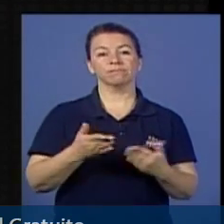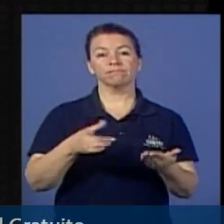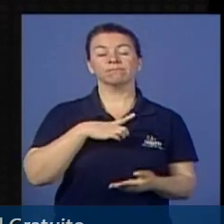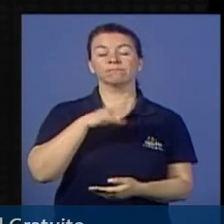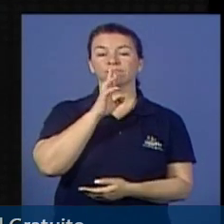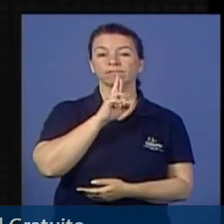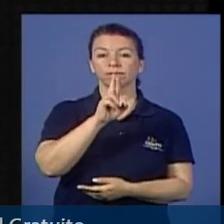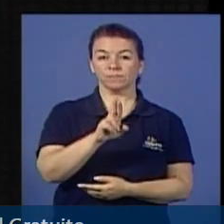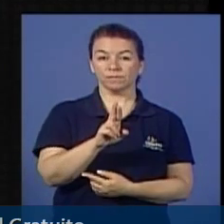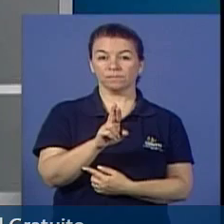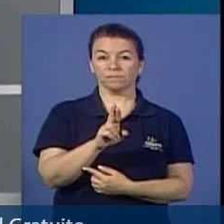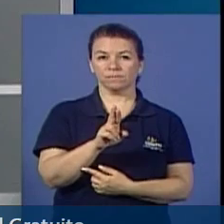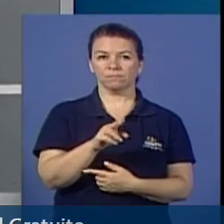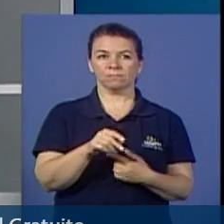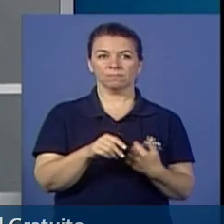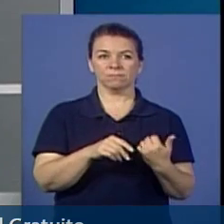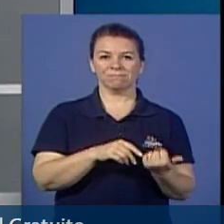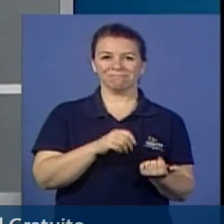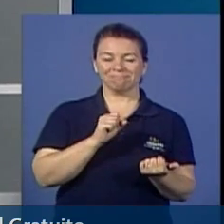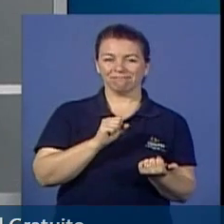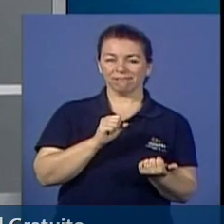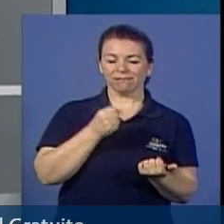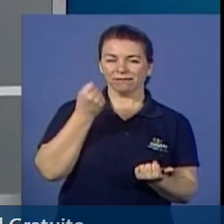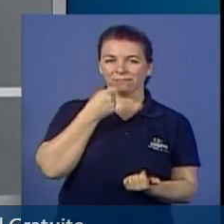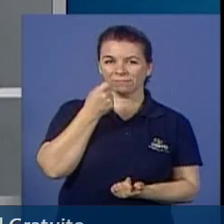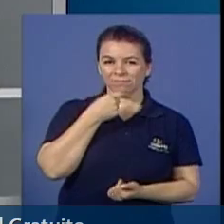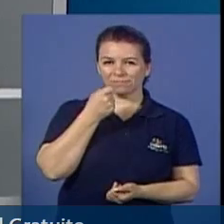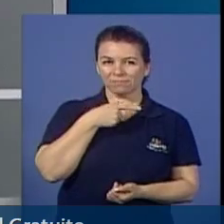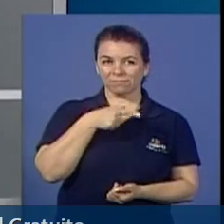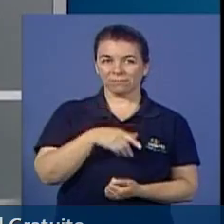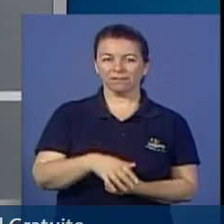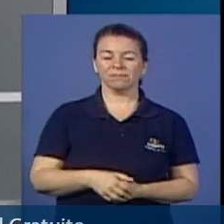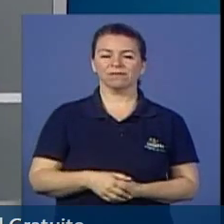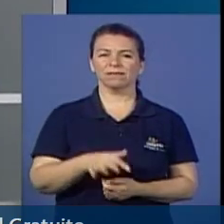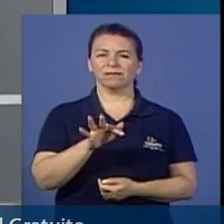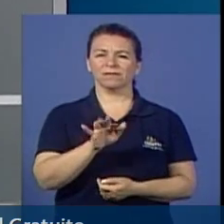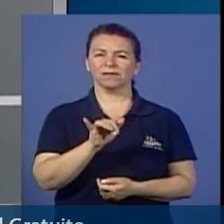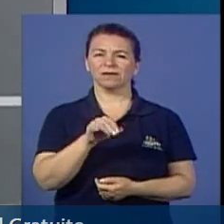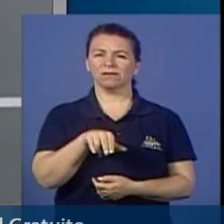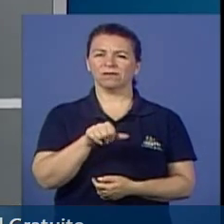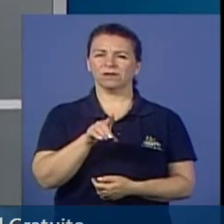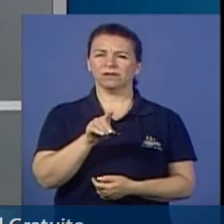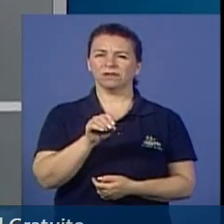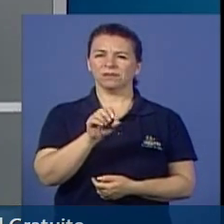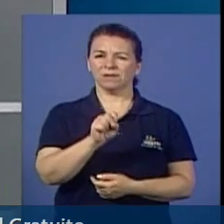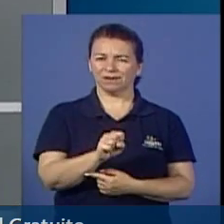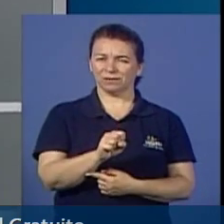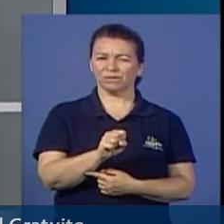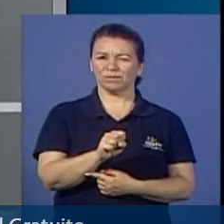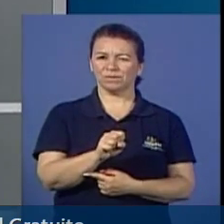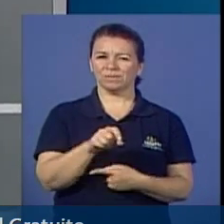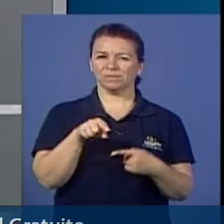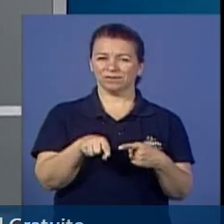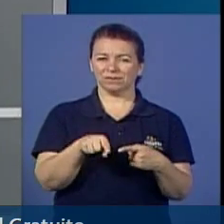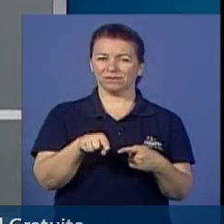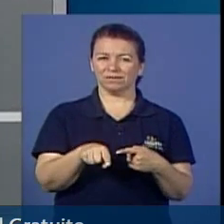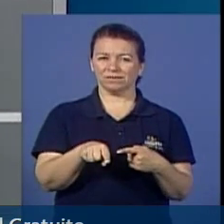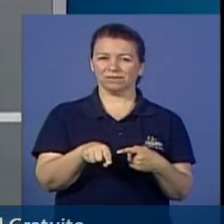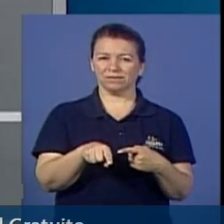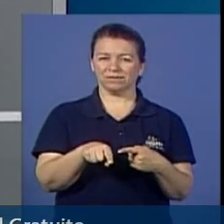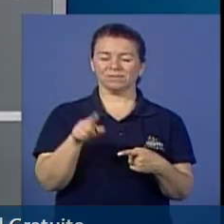professor ilustre. falar besteira? Hã? Posso falar besteira? Por favor, Porque aquele finado estava ali, assim, extinção dos partidos nanicos. Eu, que eu saiba, o DNI não era um partido